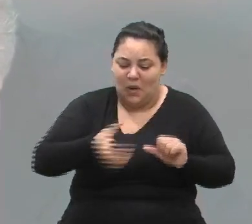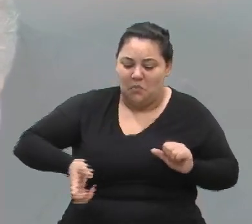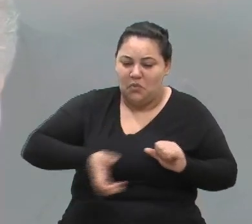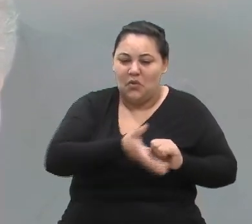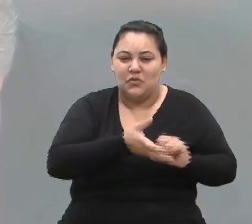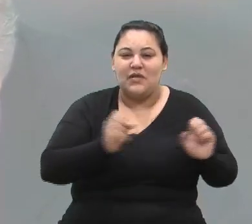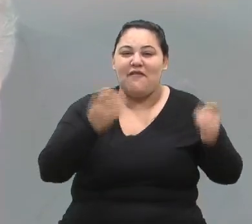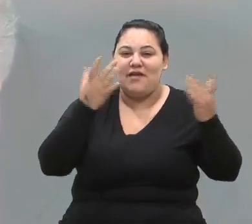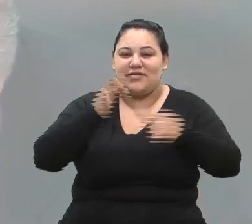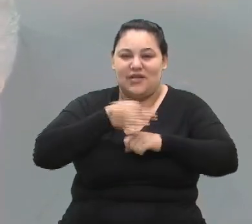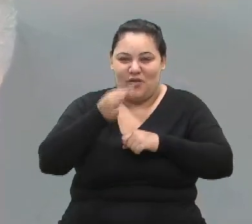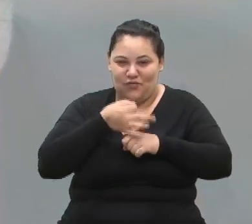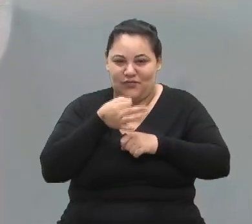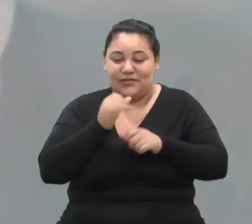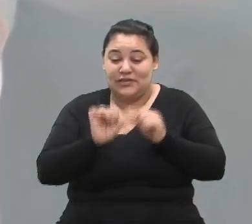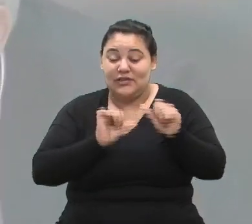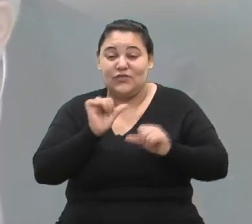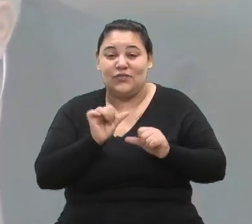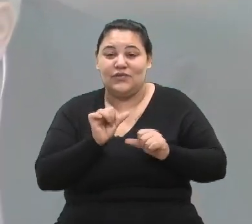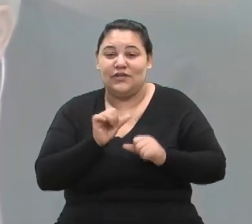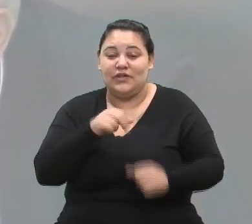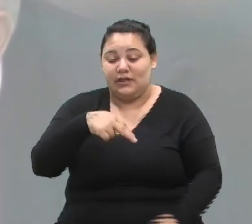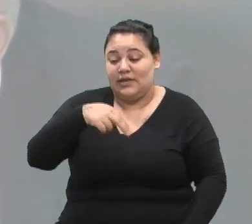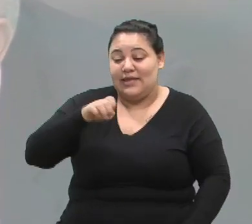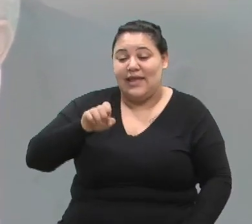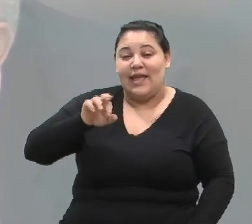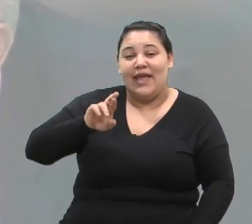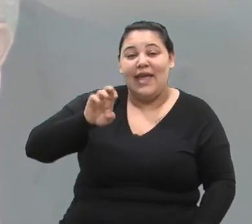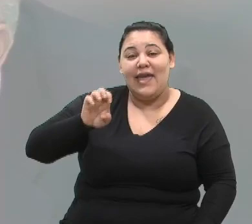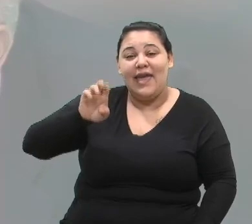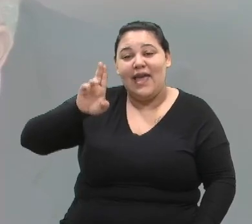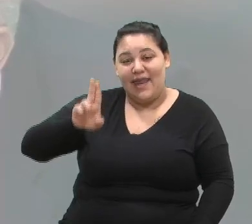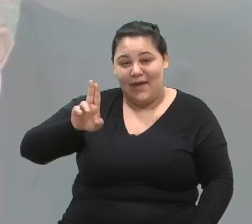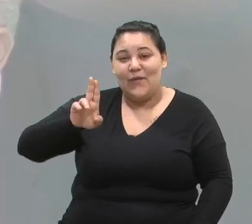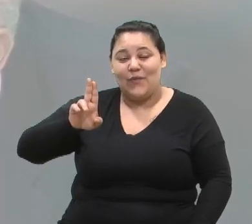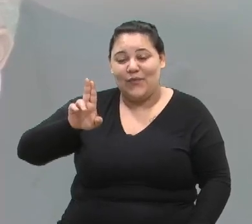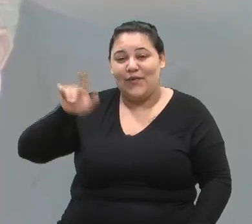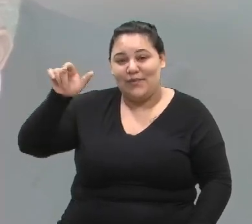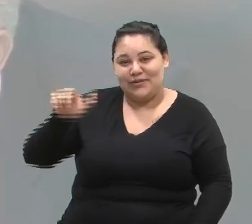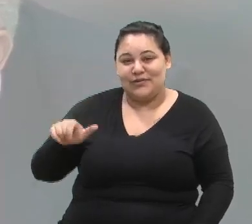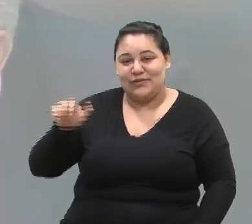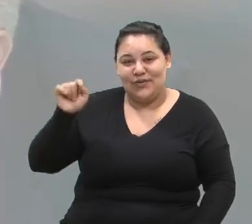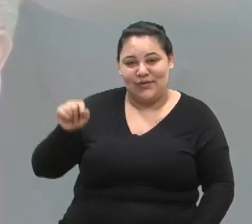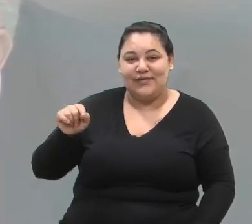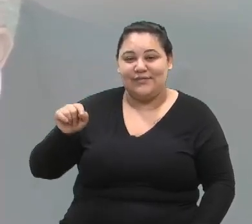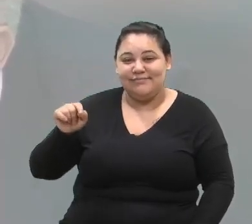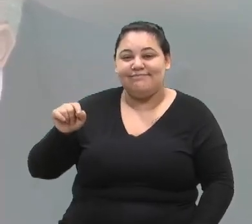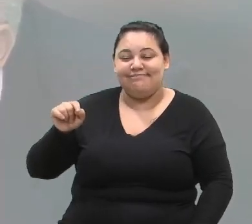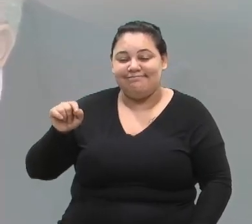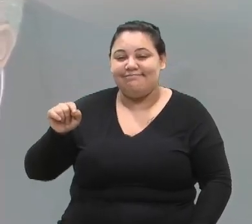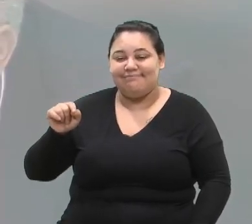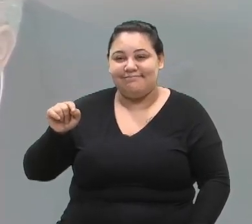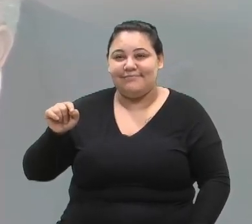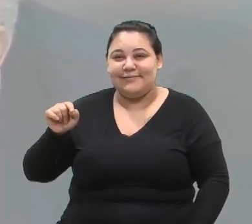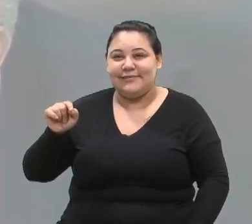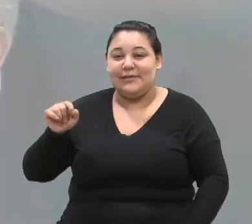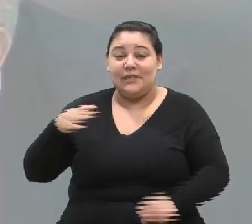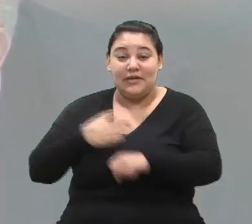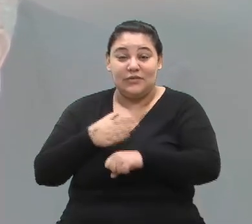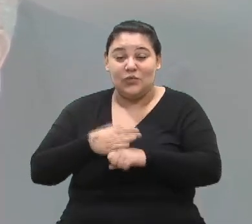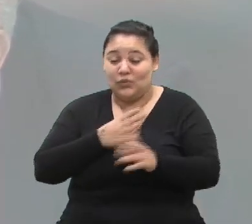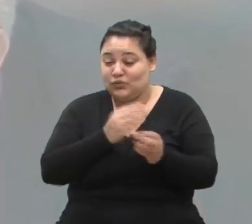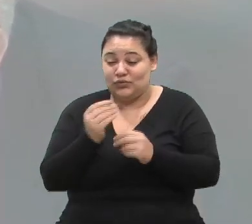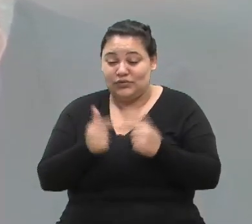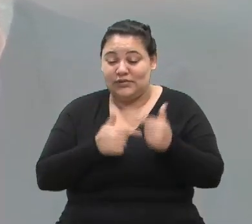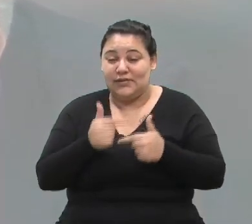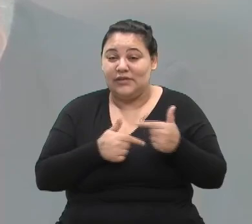Uva, né? E o senhor Nereu foi um dos grandes articuladores desse processo todo para que a gente tenha lá dentro